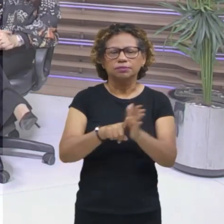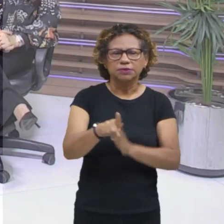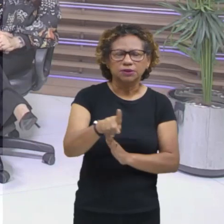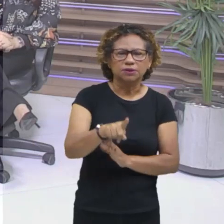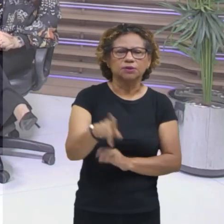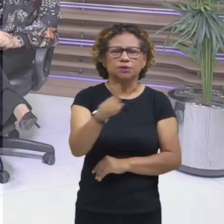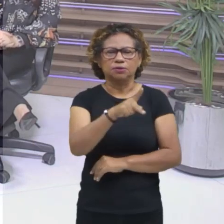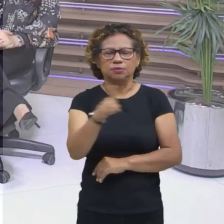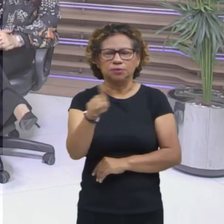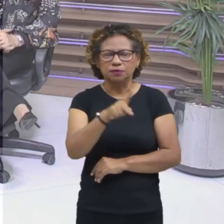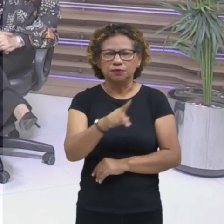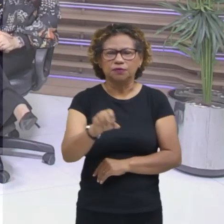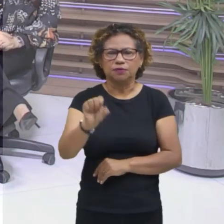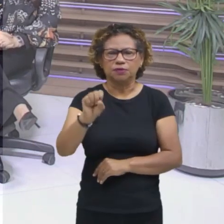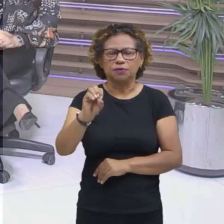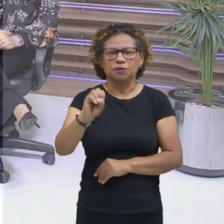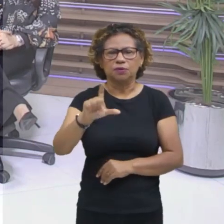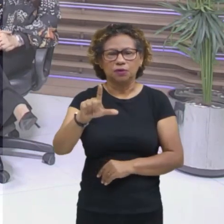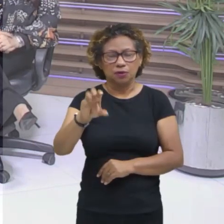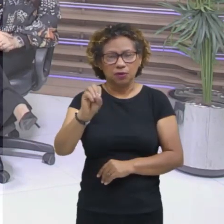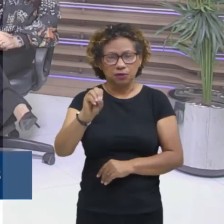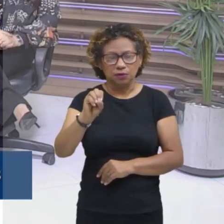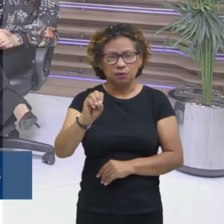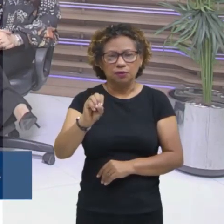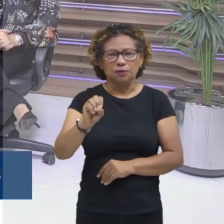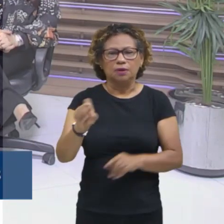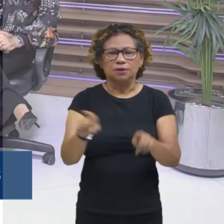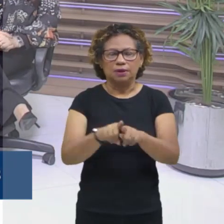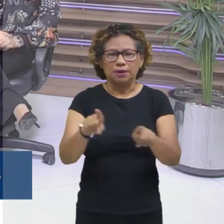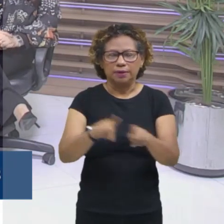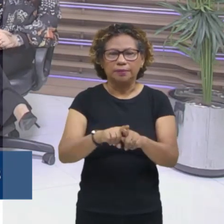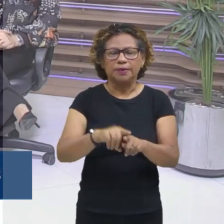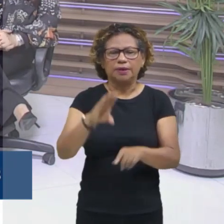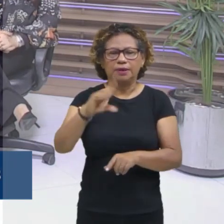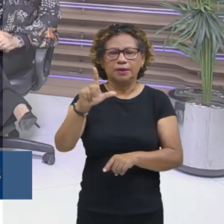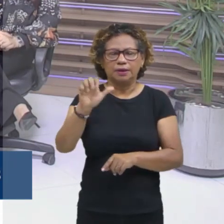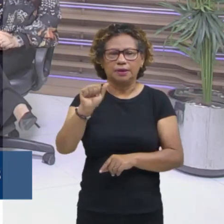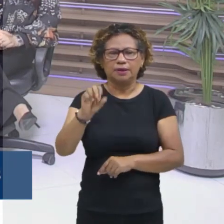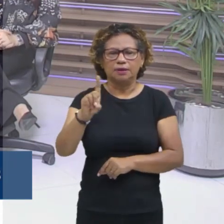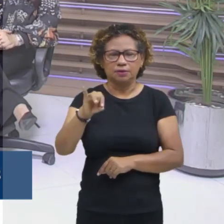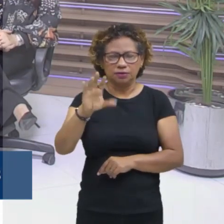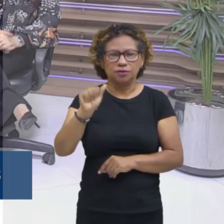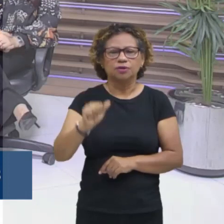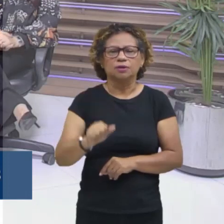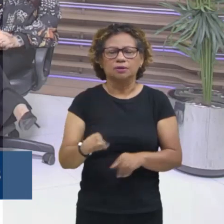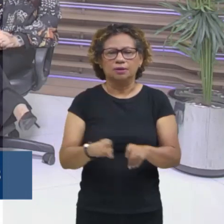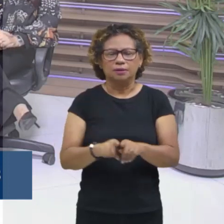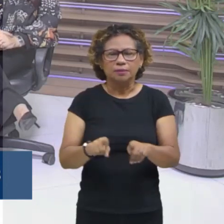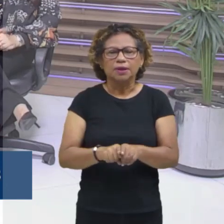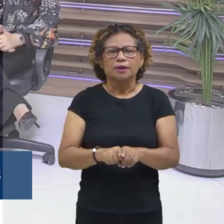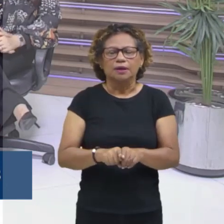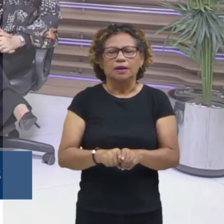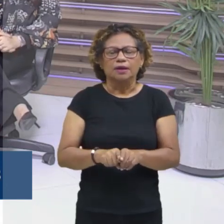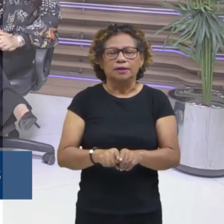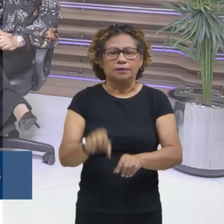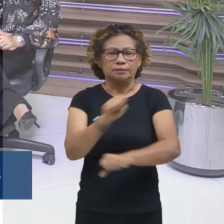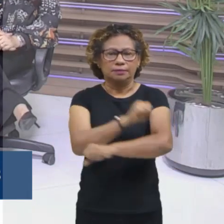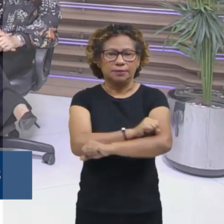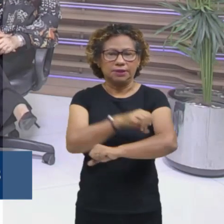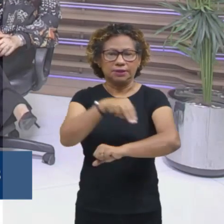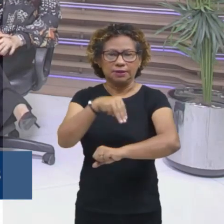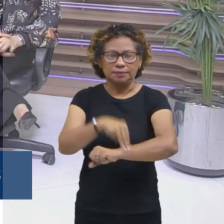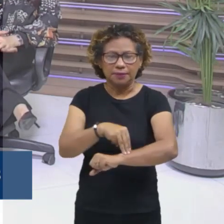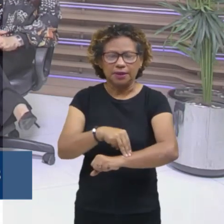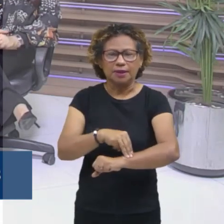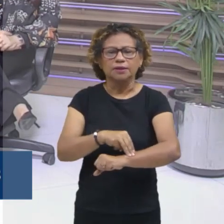Lucena, também da professora Ana Cláudia Souza da Silva, de Manaus, é formadora da DDPM, da CEMED, da professora